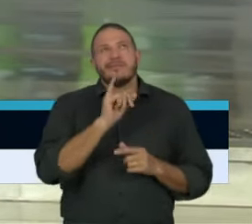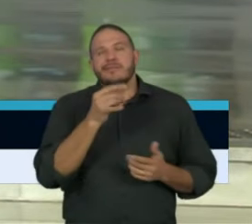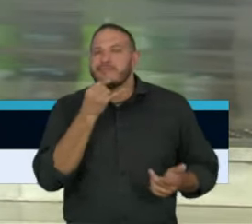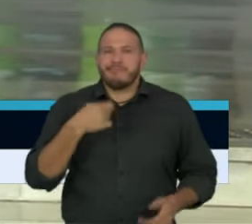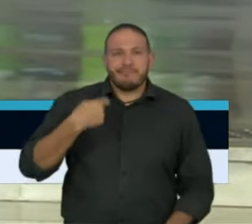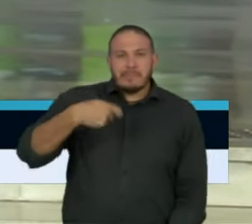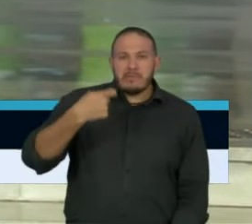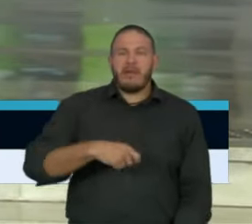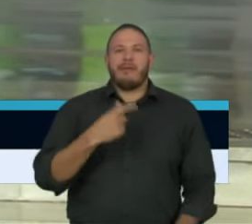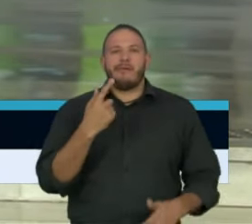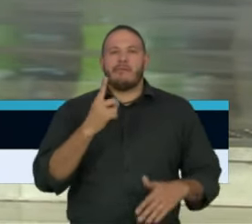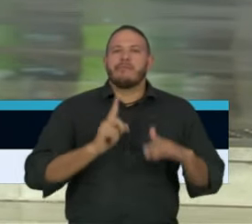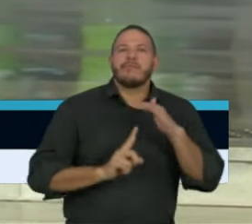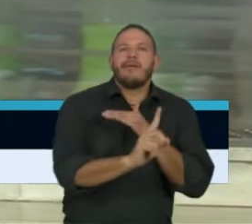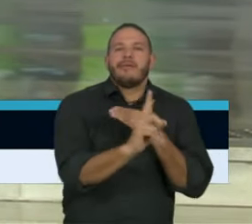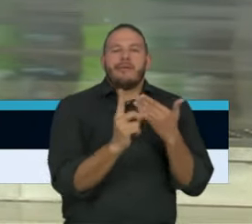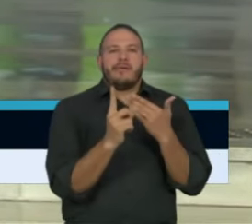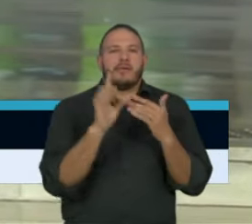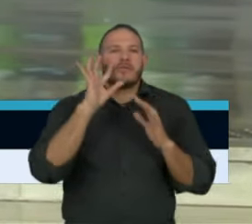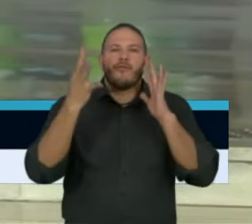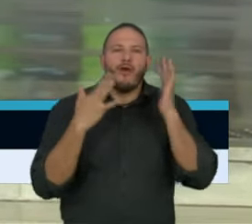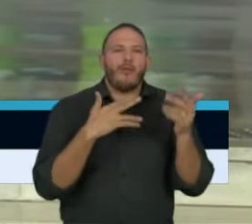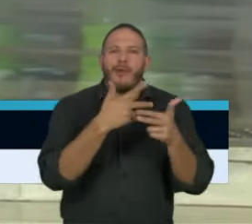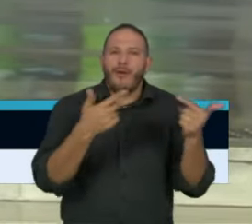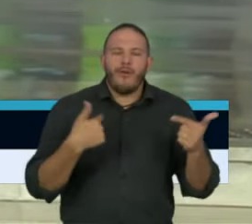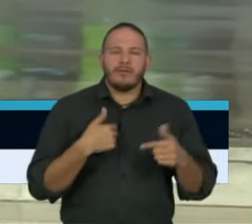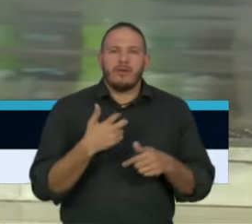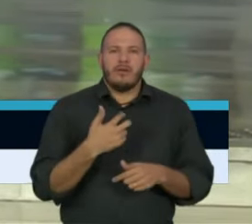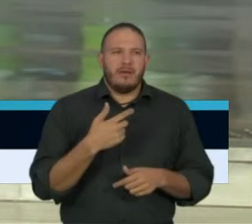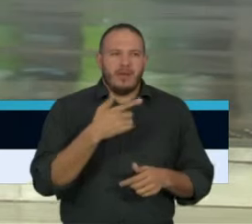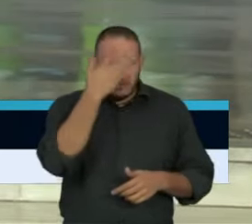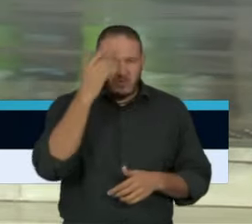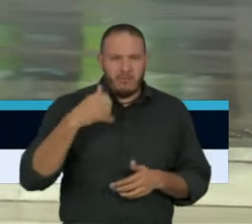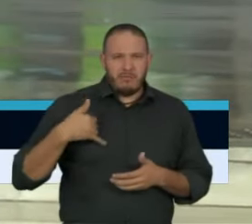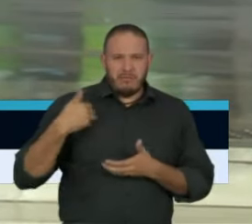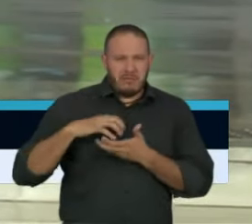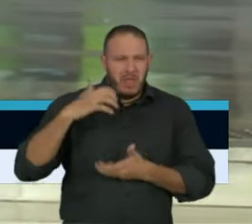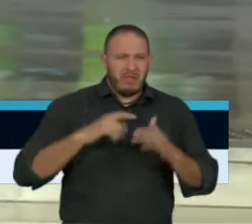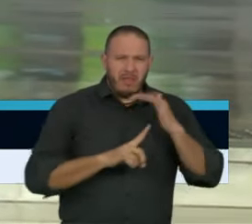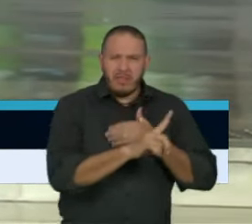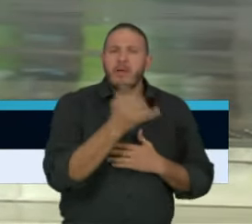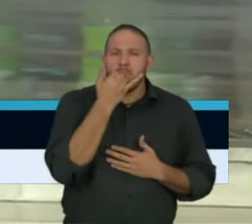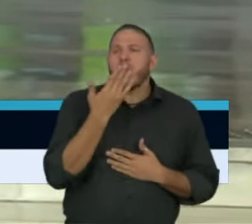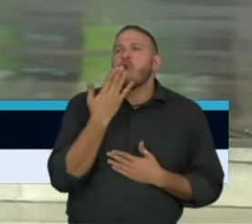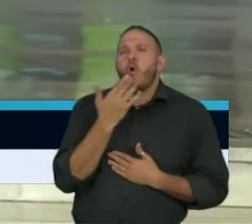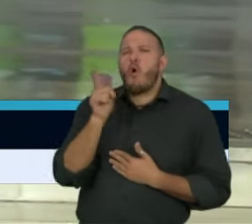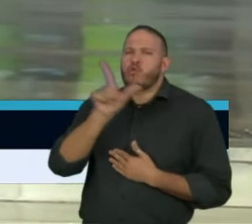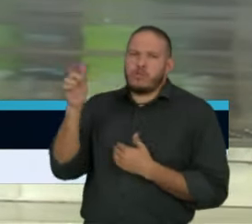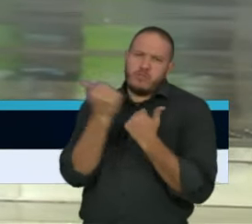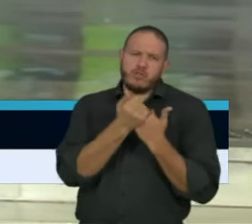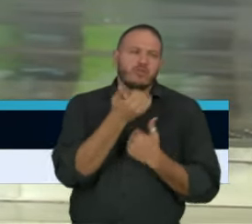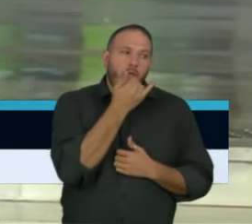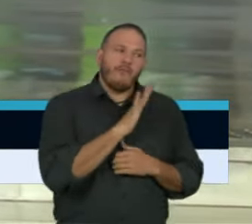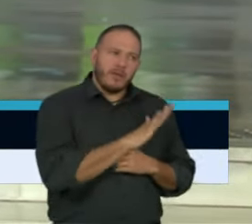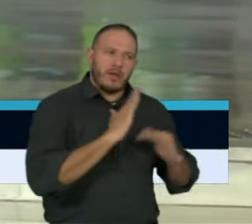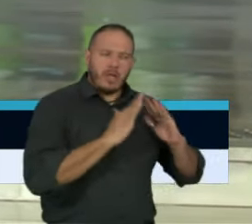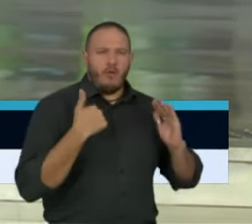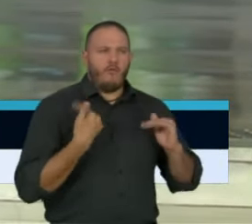alguma providência, não deve ser o idoso que vai, tem que ser uma outra pessoa. Cuidem, sejam